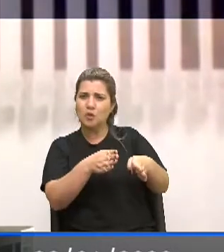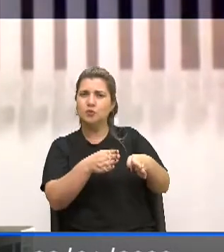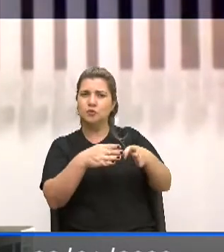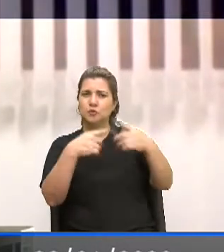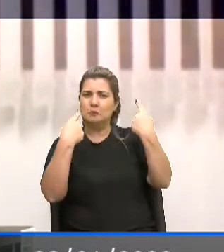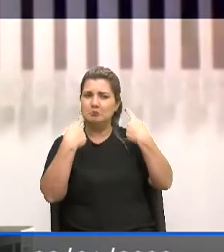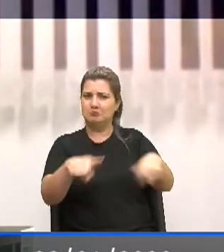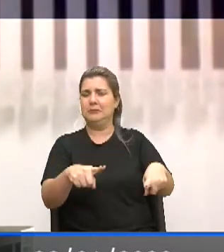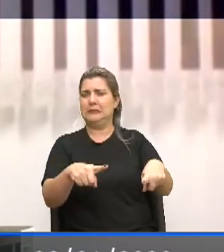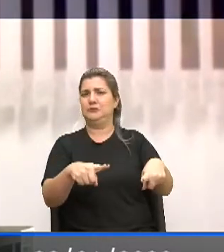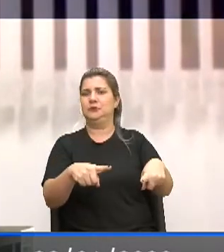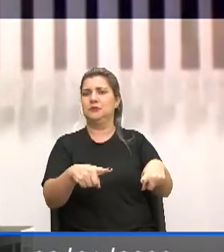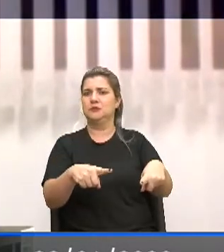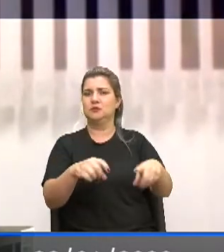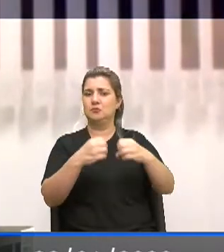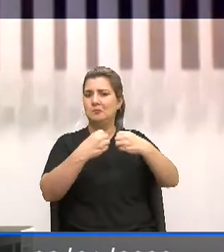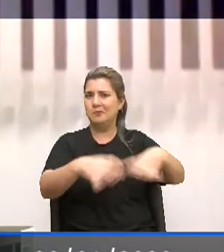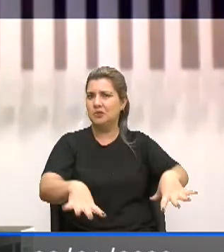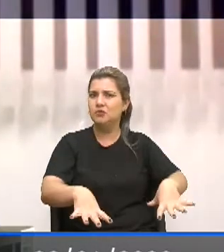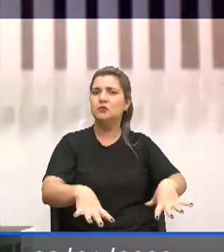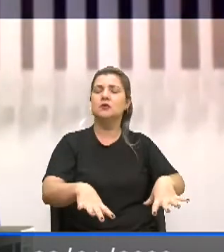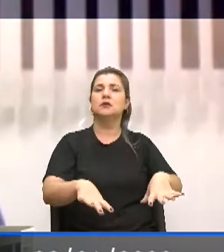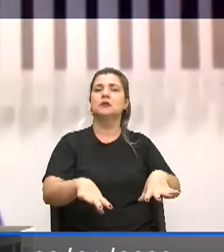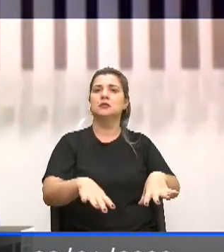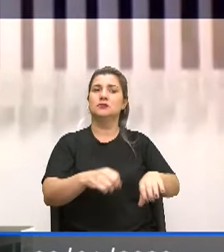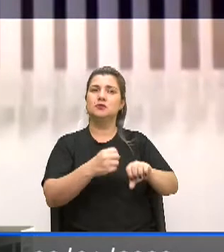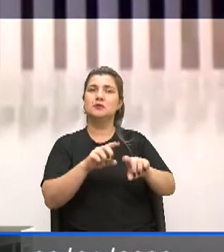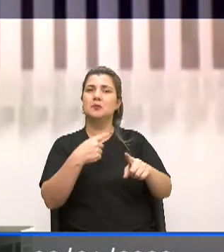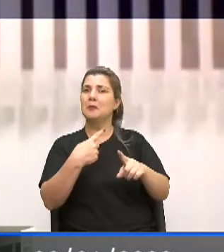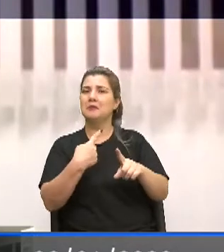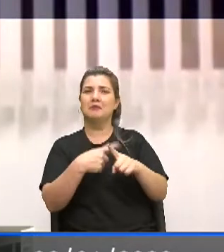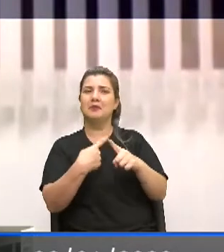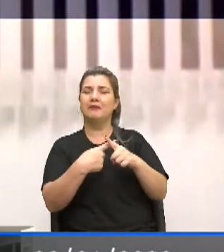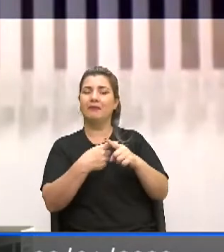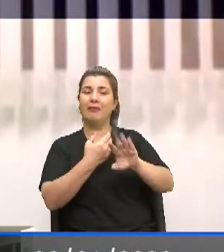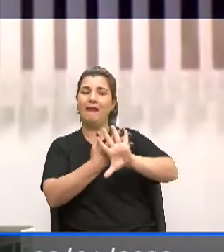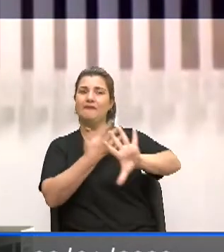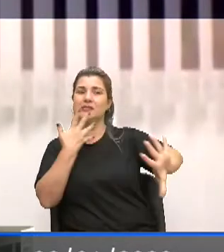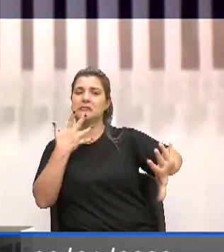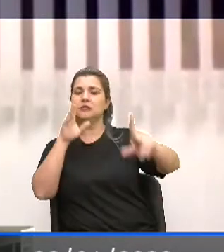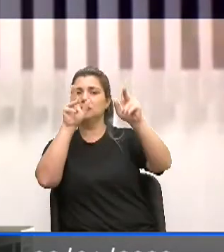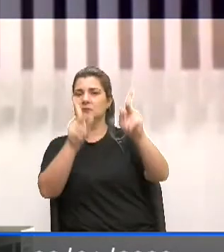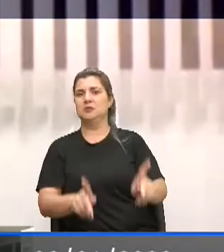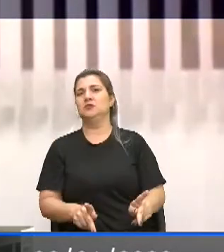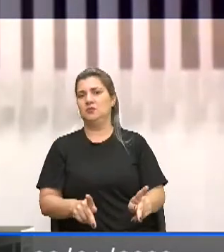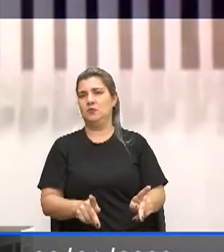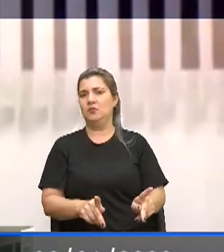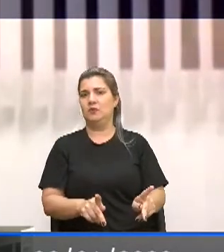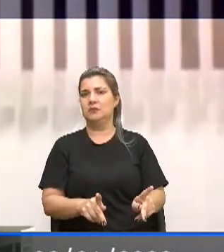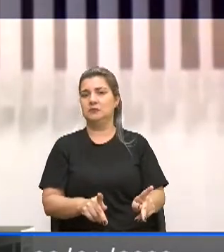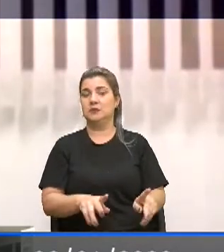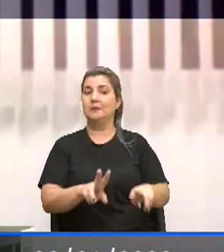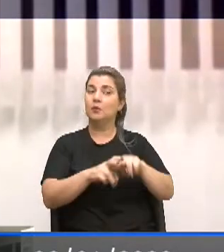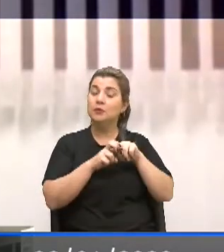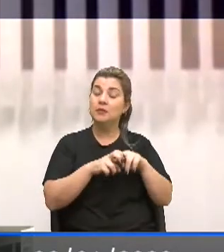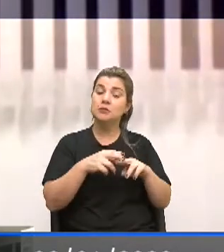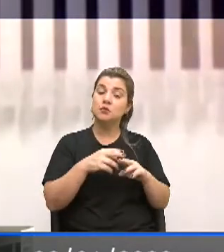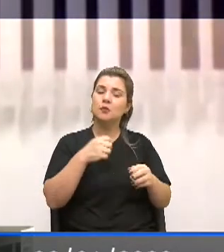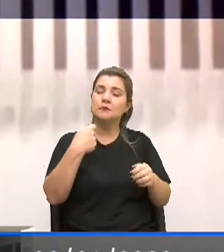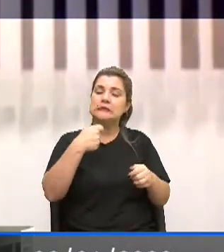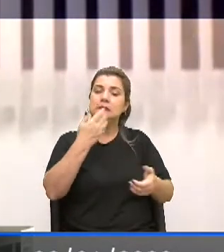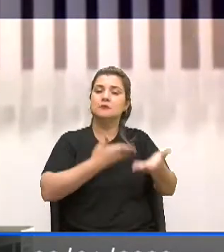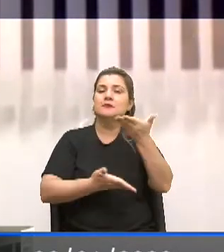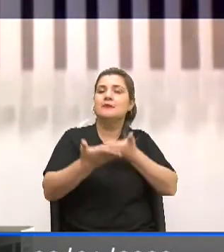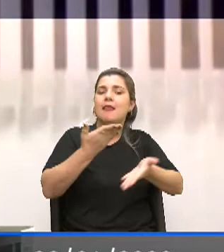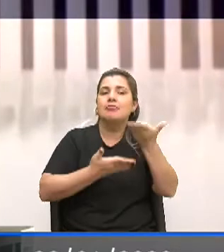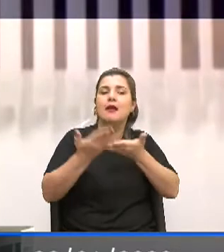né? E hoje talvez são os frigoríficos, amanhã podem ser outras empresas com problema. Então, nós temos que tratar as